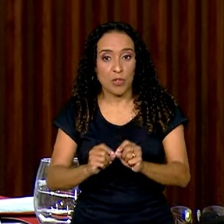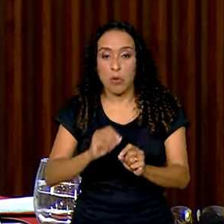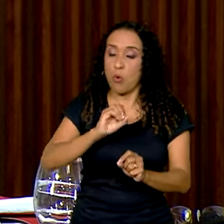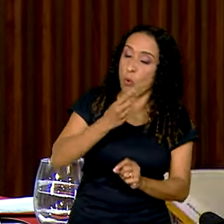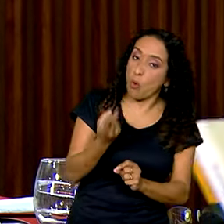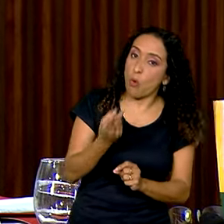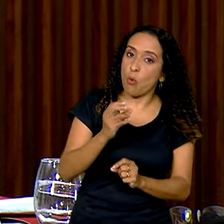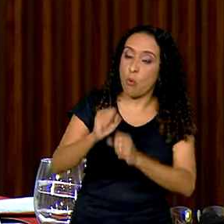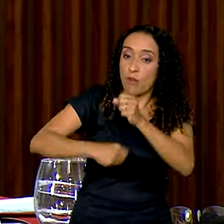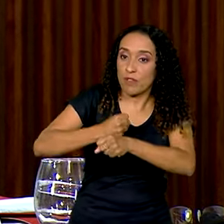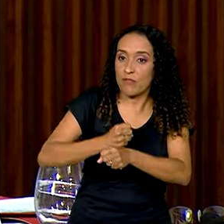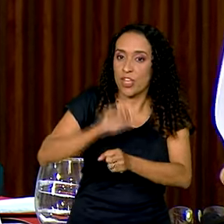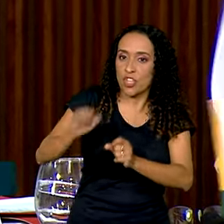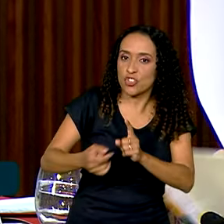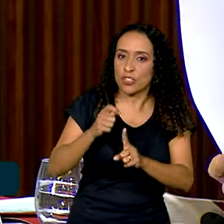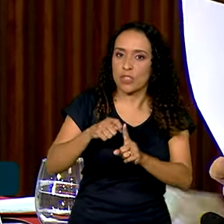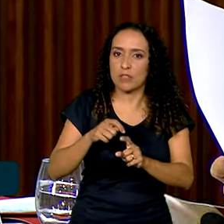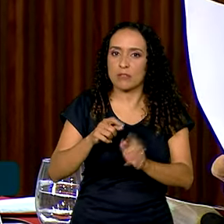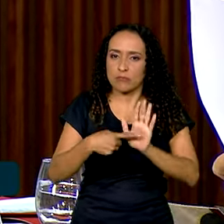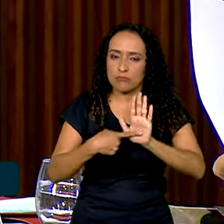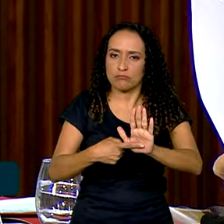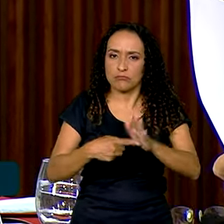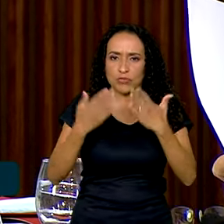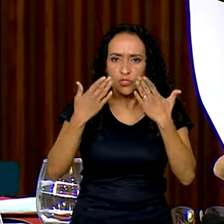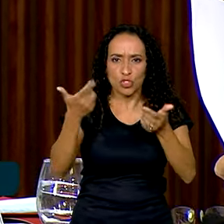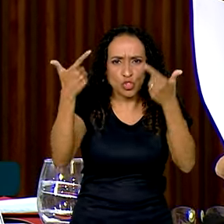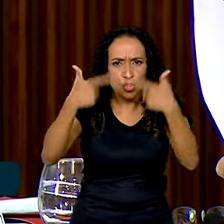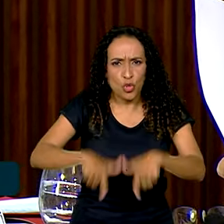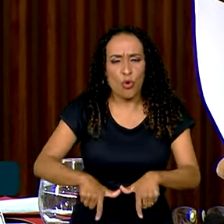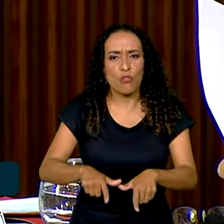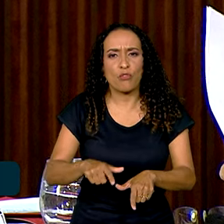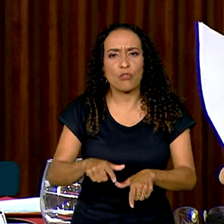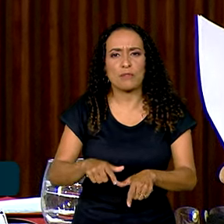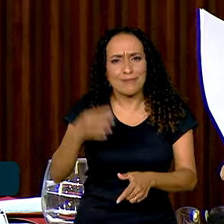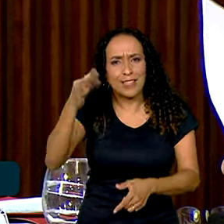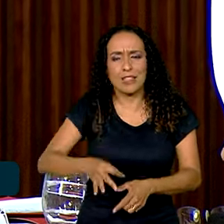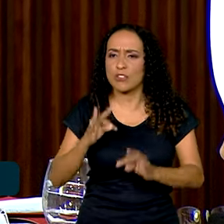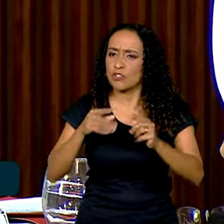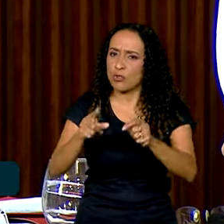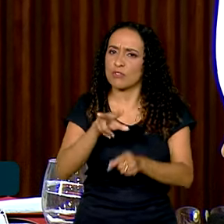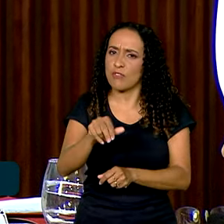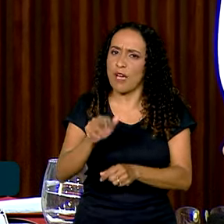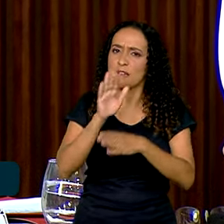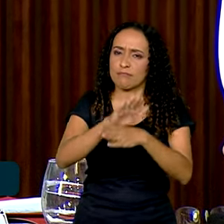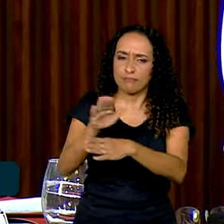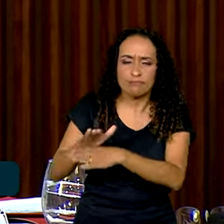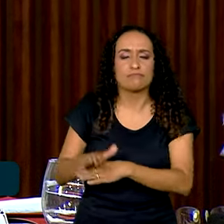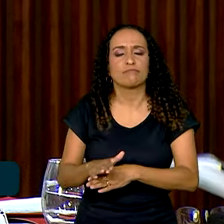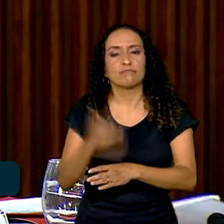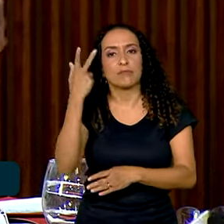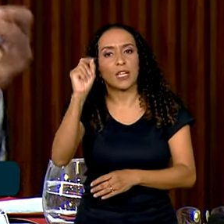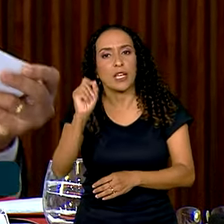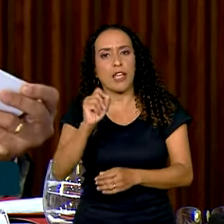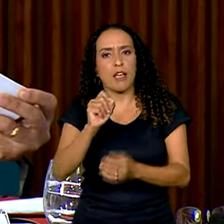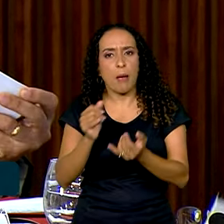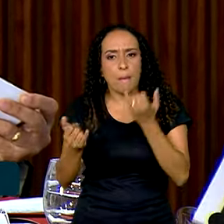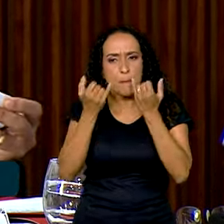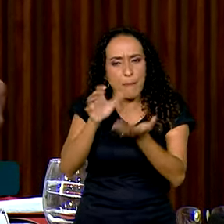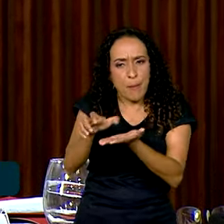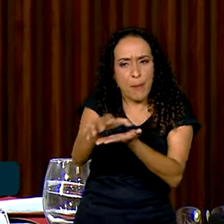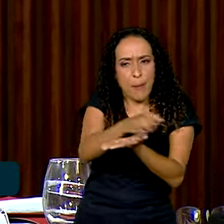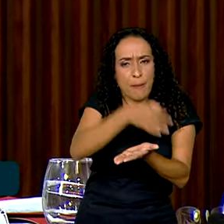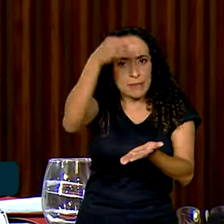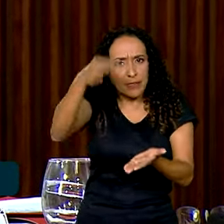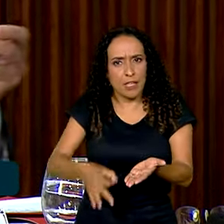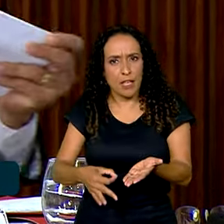janeiro do ano que vem, fazer uma nova apresentação e, com certeza, todos contribuirão para que dados concretos,